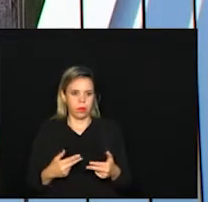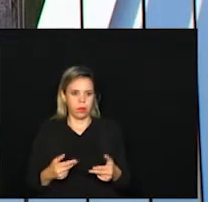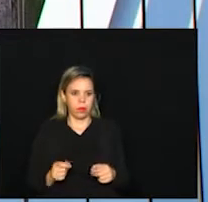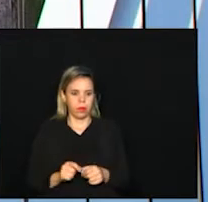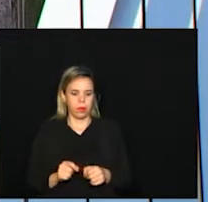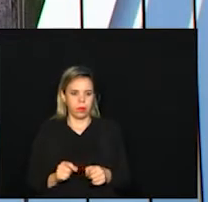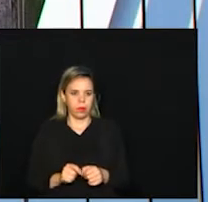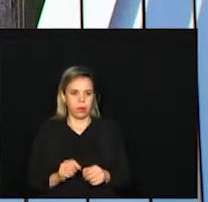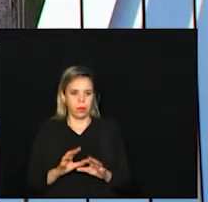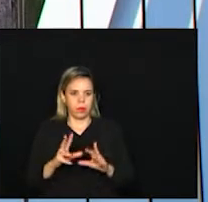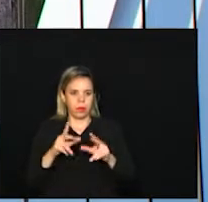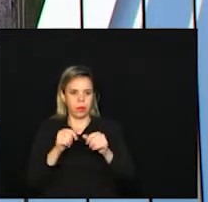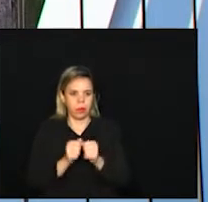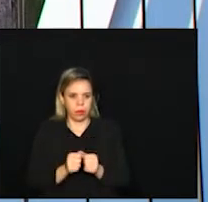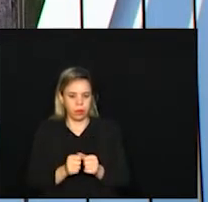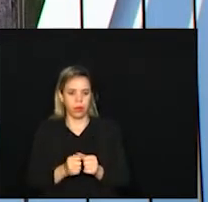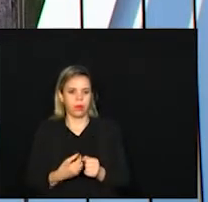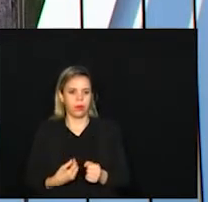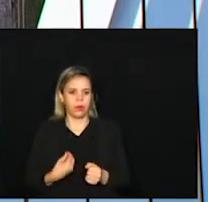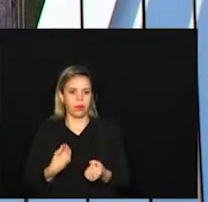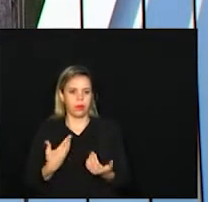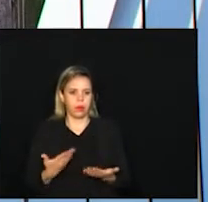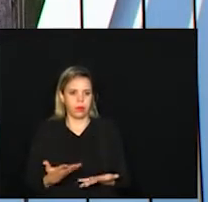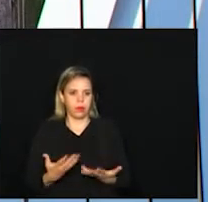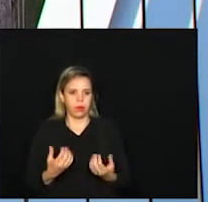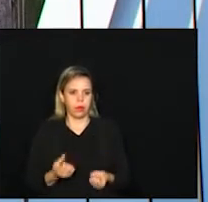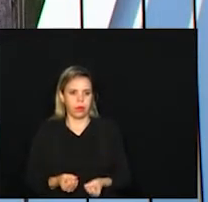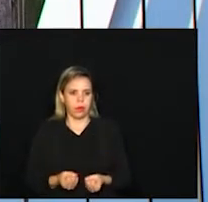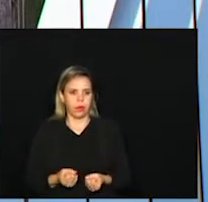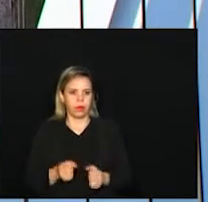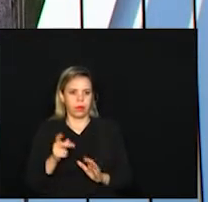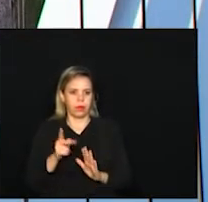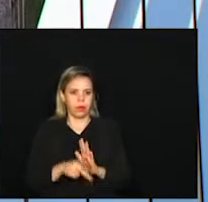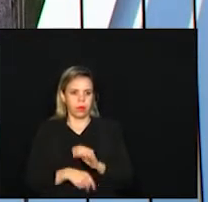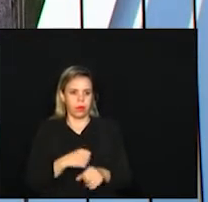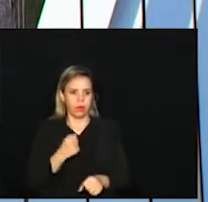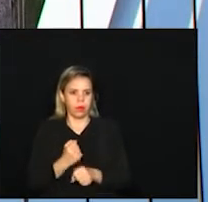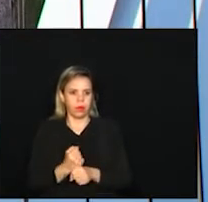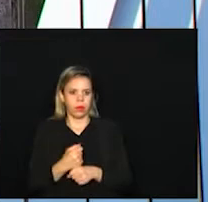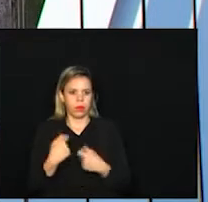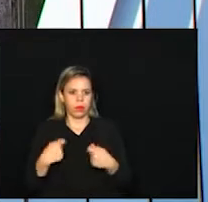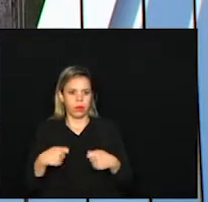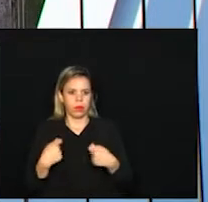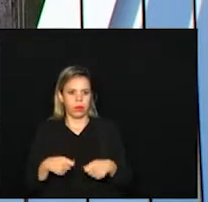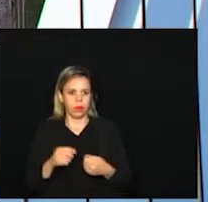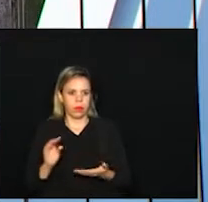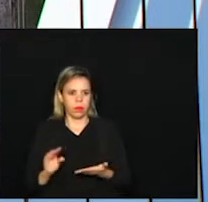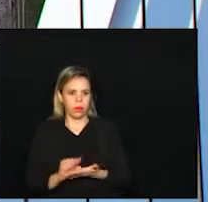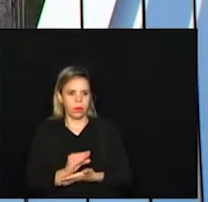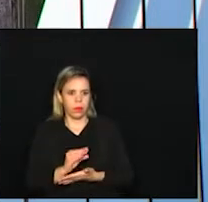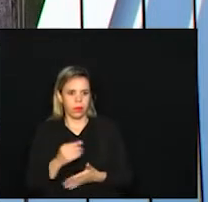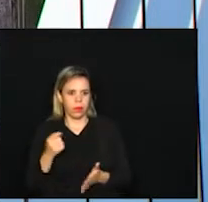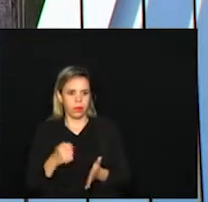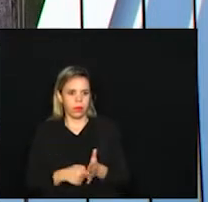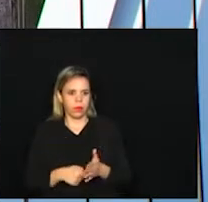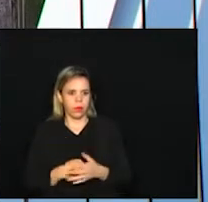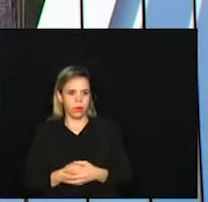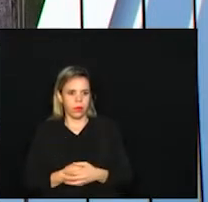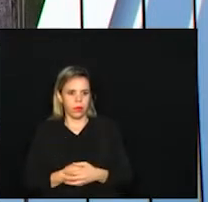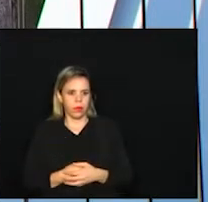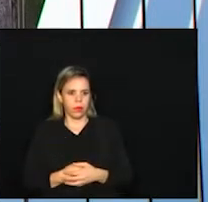demandas Alice não todas estejam contempladas no plano plurianual buquê precisa de financiamento pelas políticas